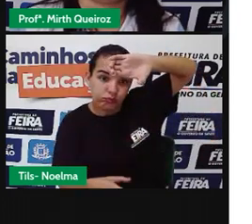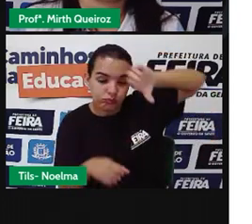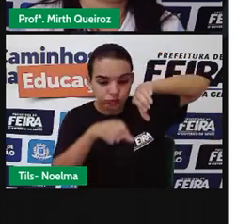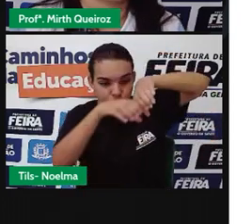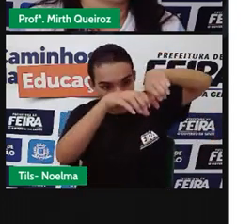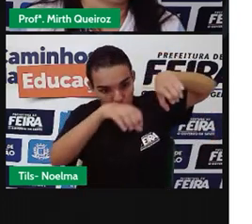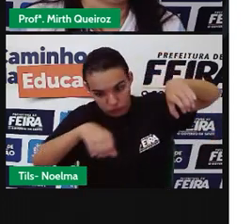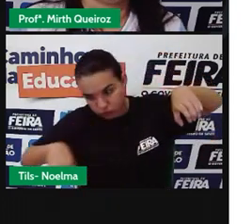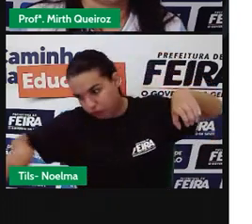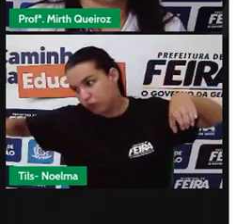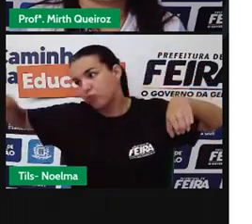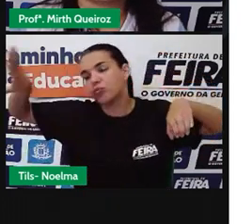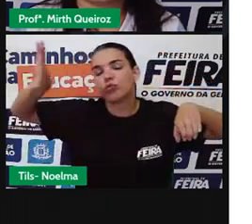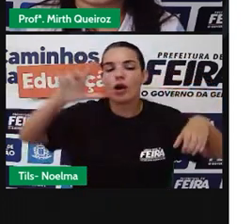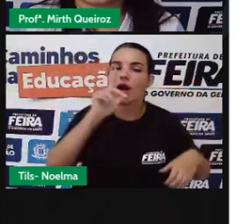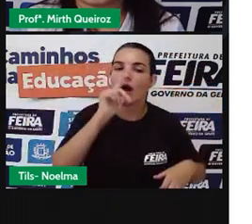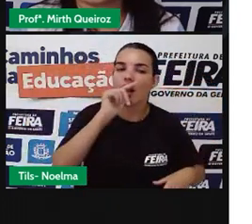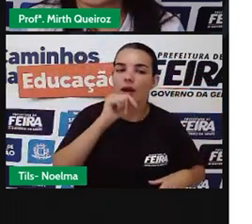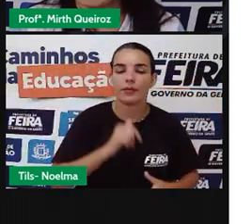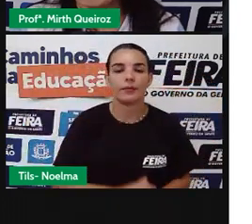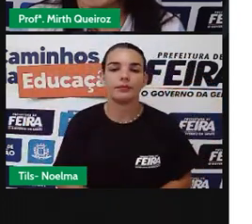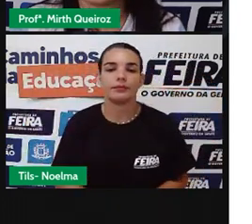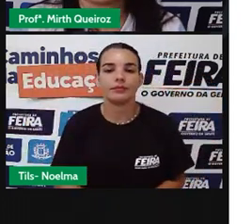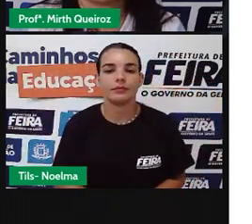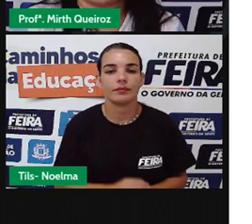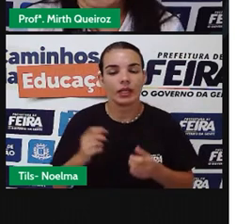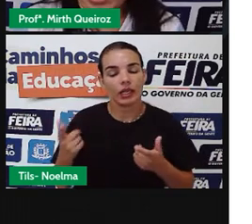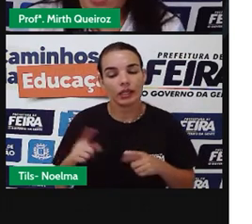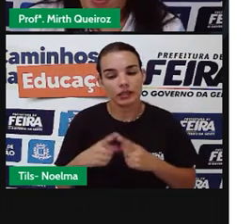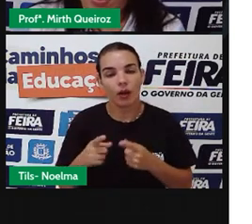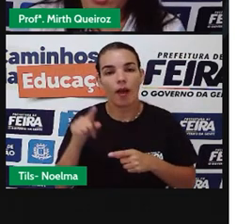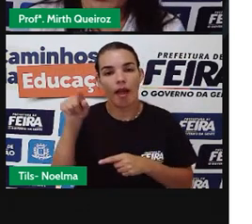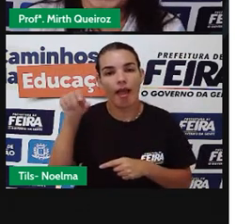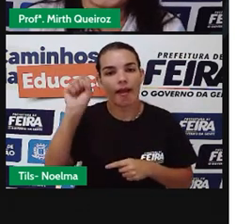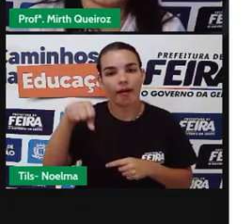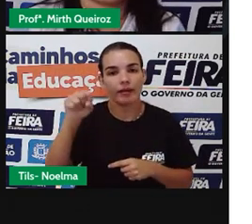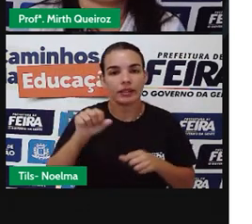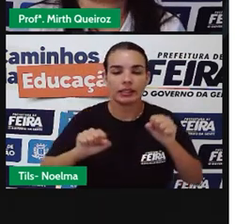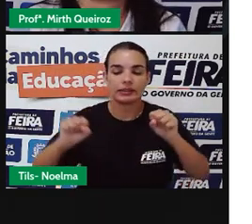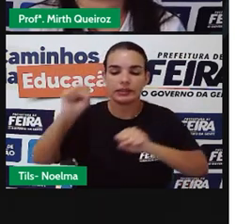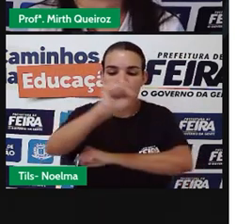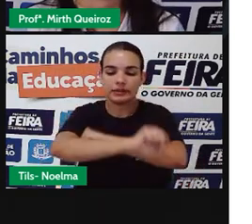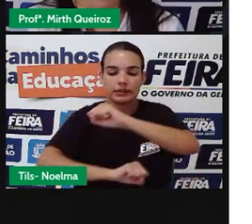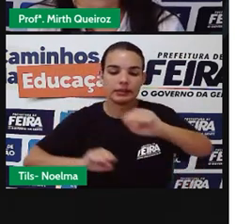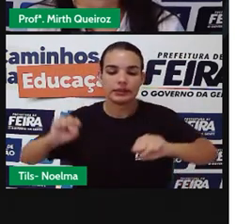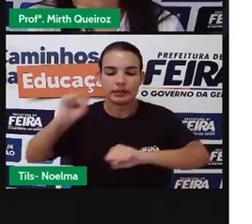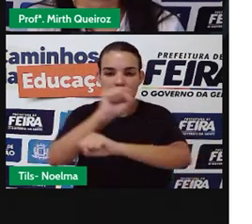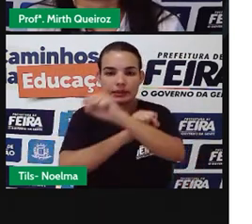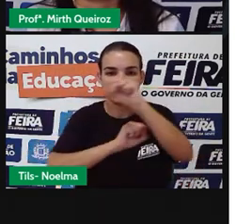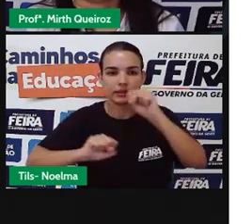Tem retirado aí da nossa cidade São os próprios né Wheels